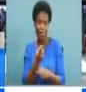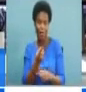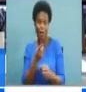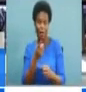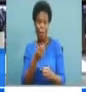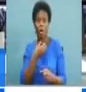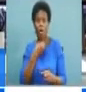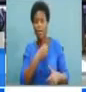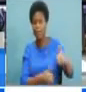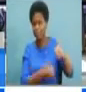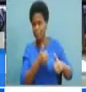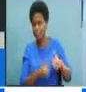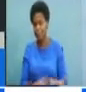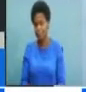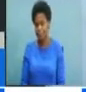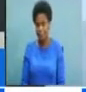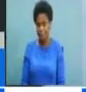candidatura da morna.